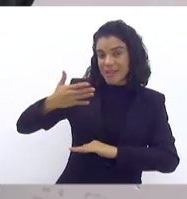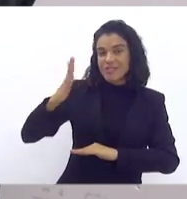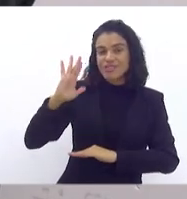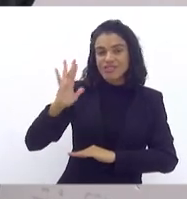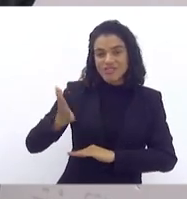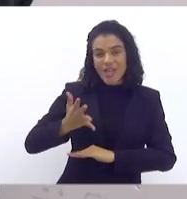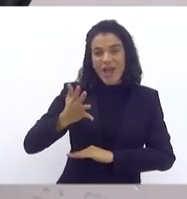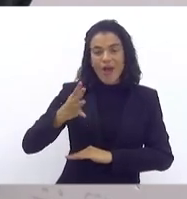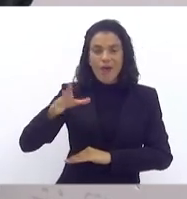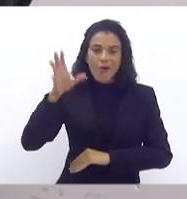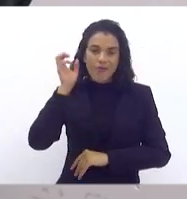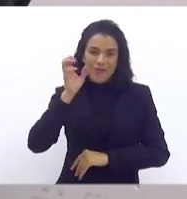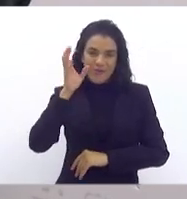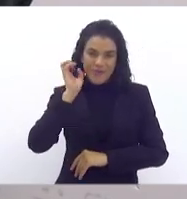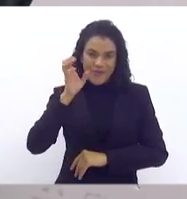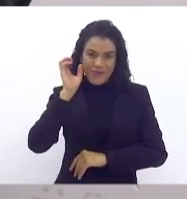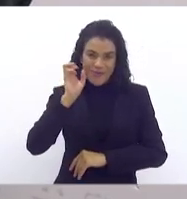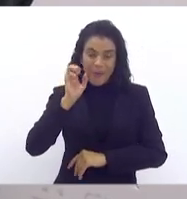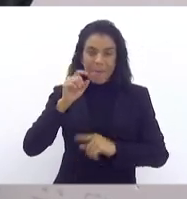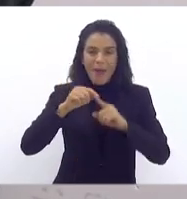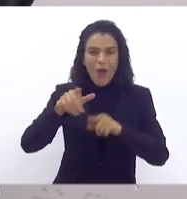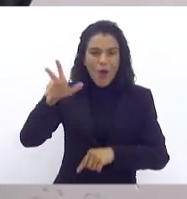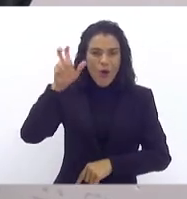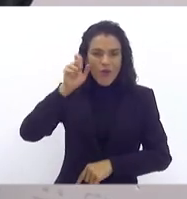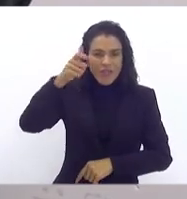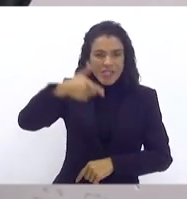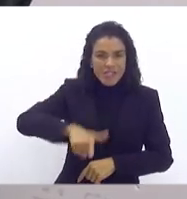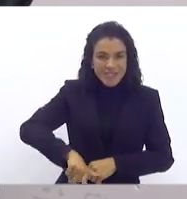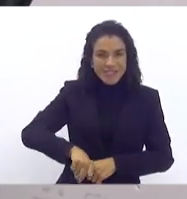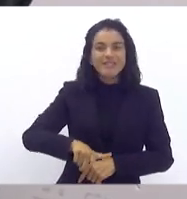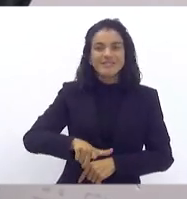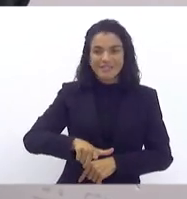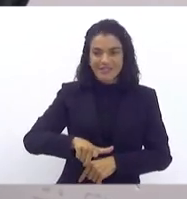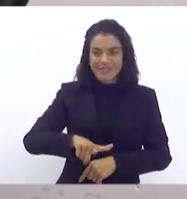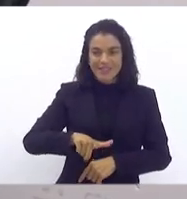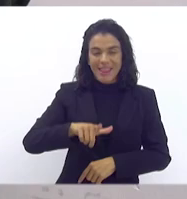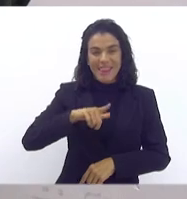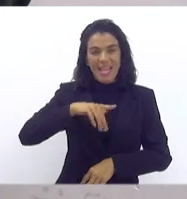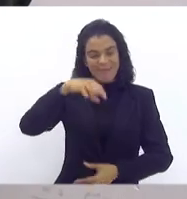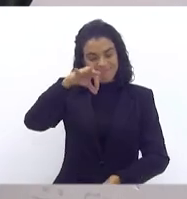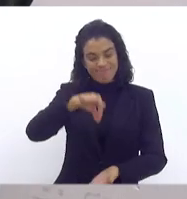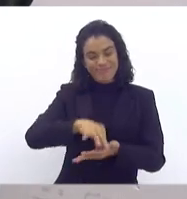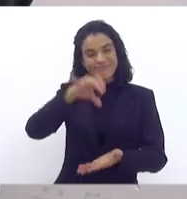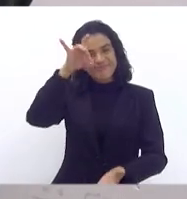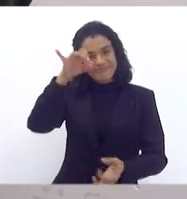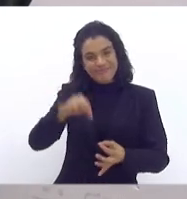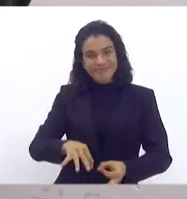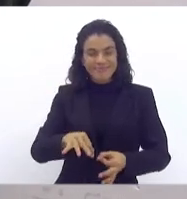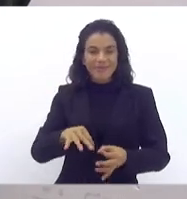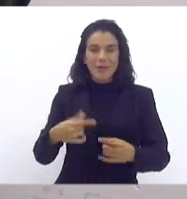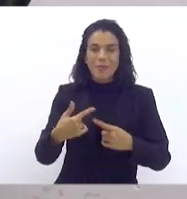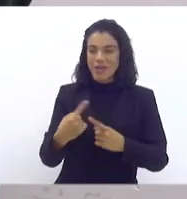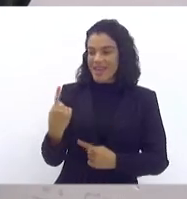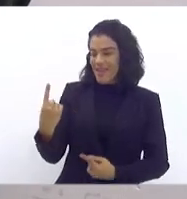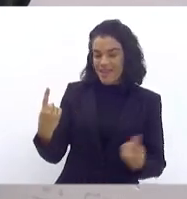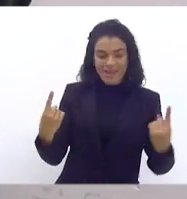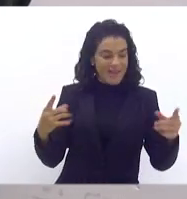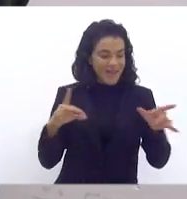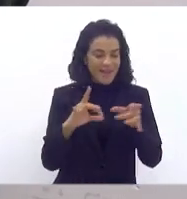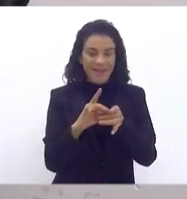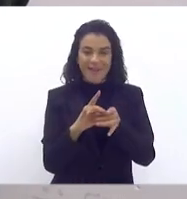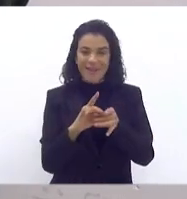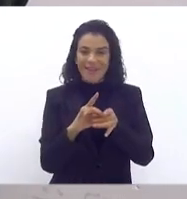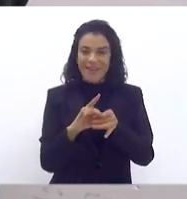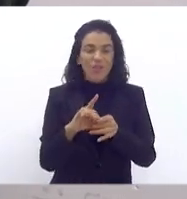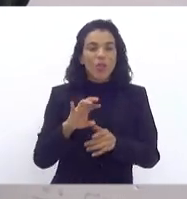mas eu acho que quando a gente ouve de novo a gente tem a confirmação de que não é um